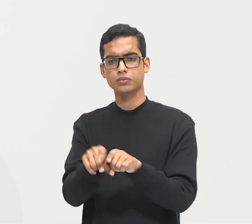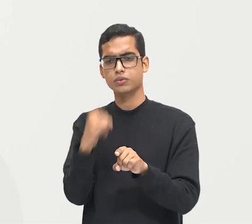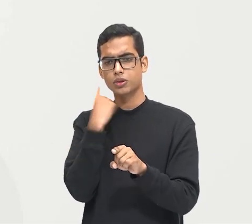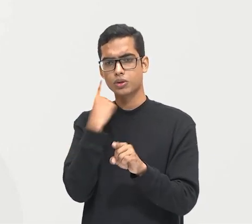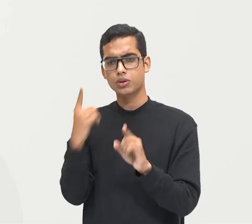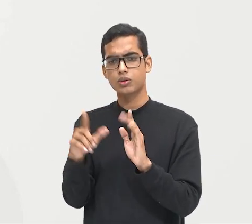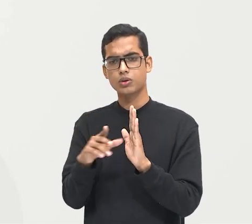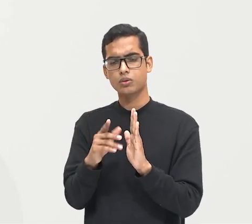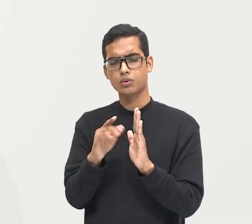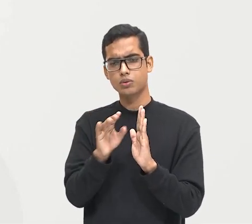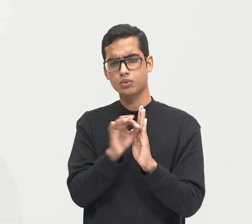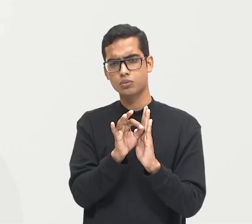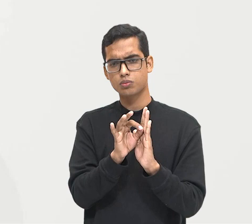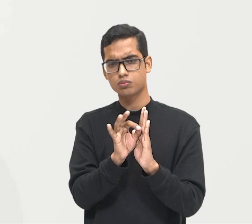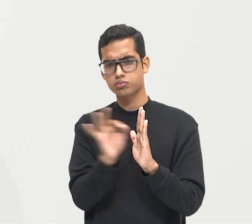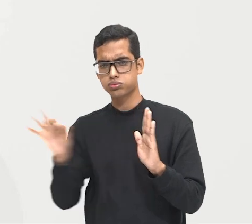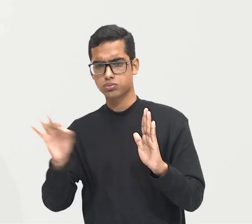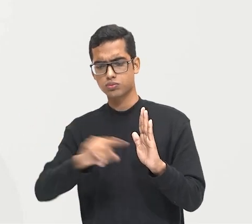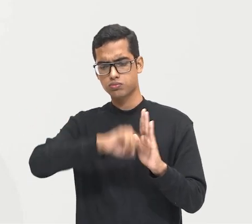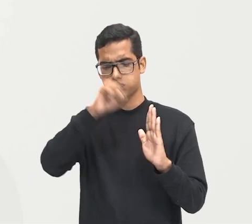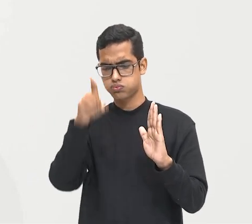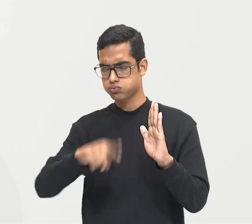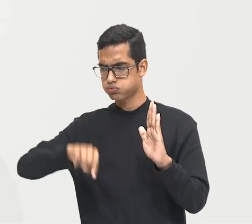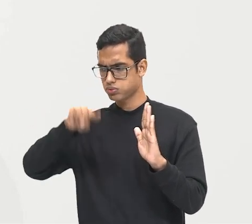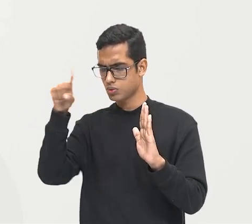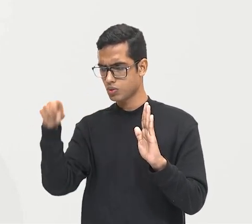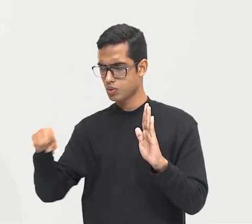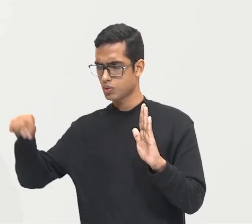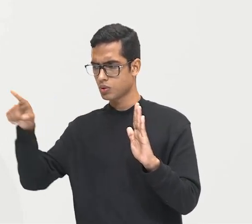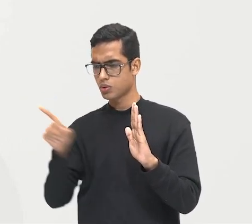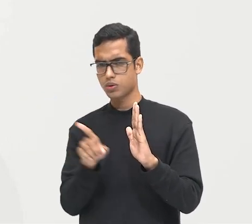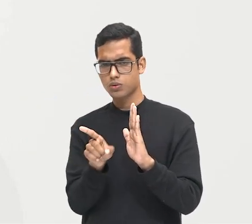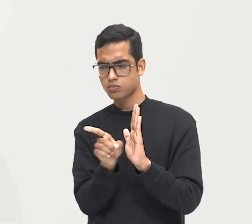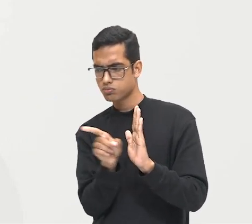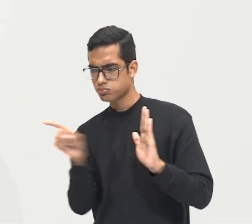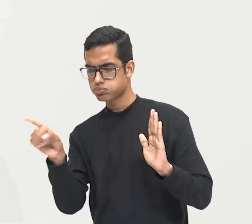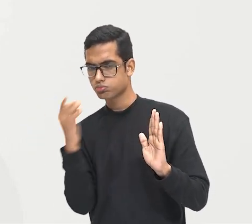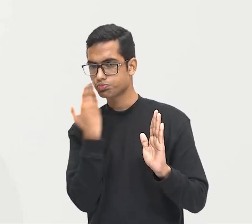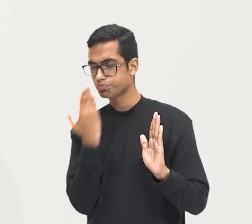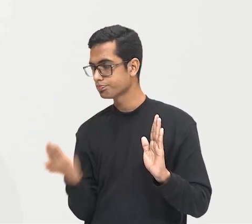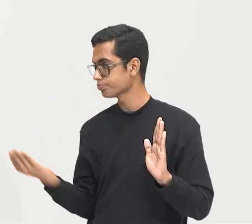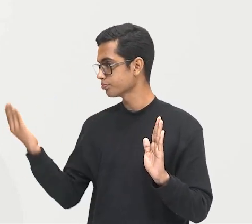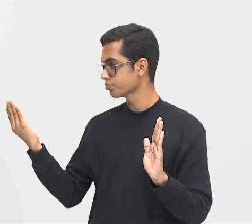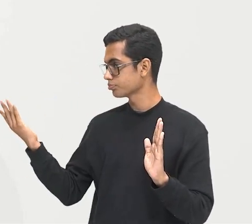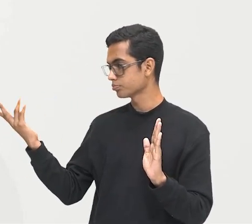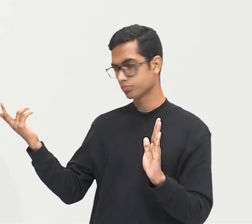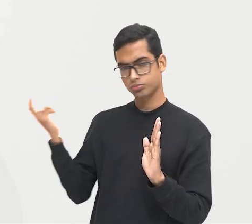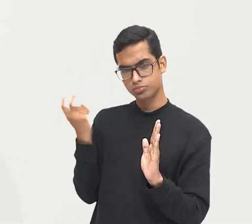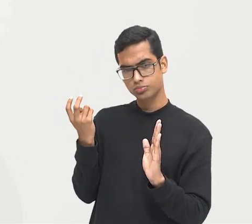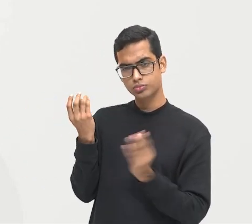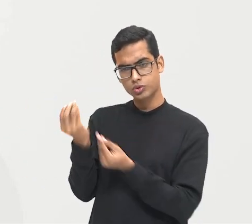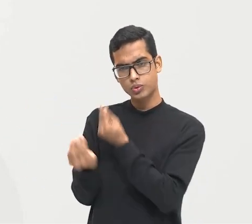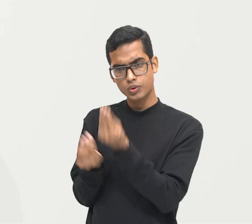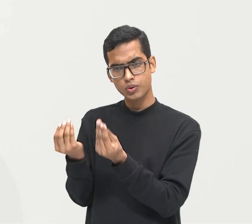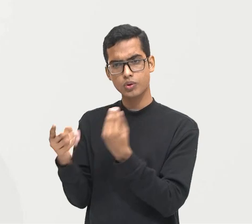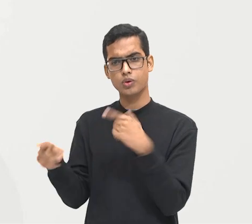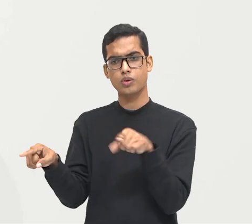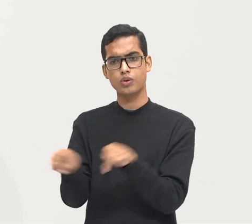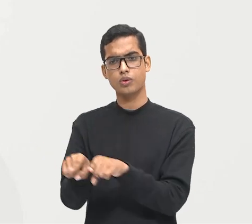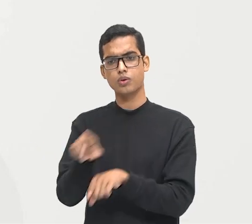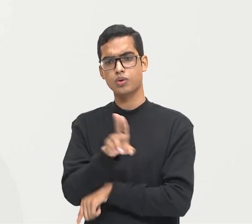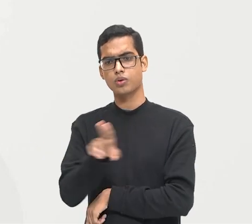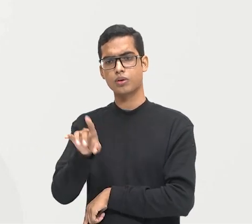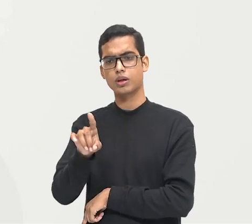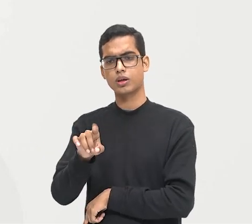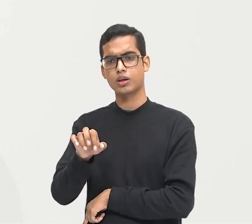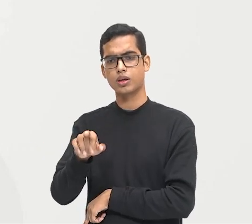pôde observar, certo? Então olha aí. E aí a gente pode observar o que nós lemos anteriormente, né,